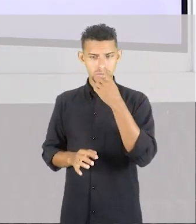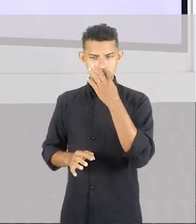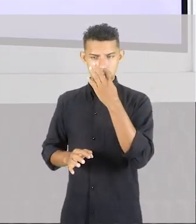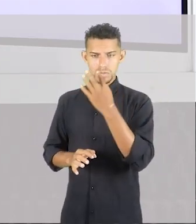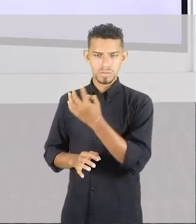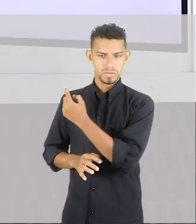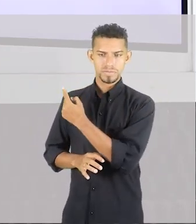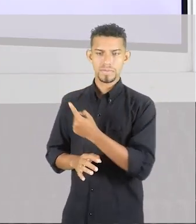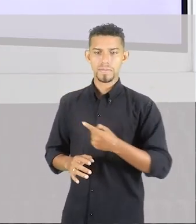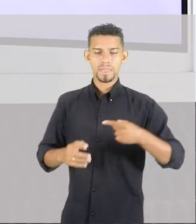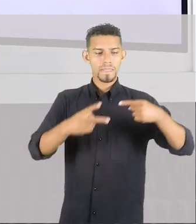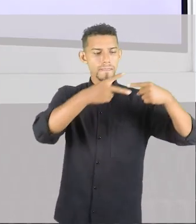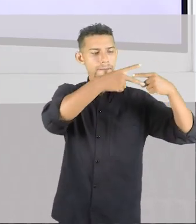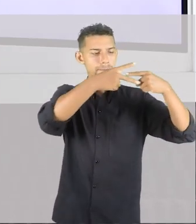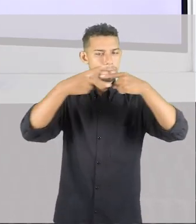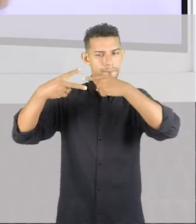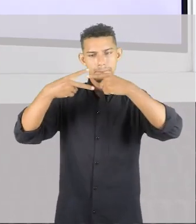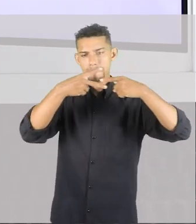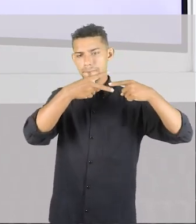para a figura, linhas de campo,